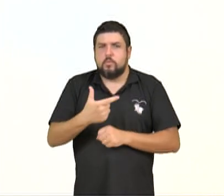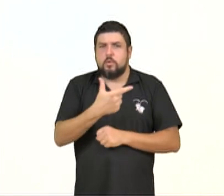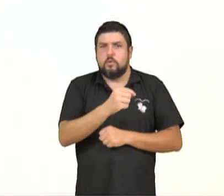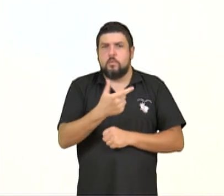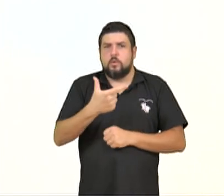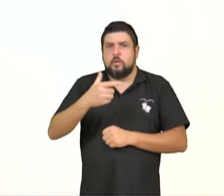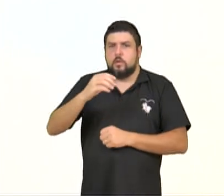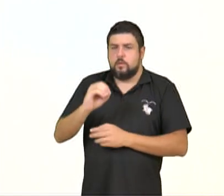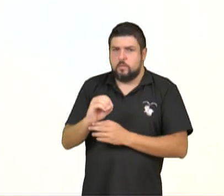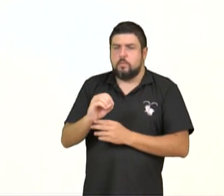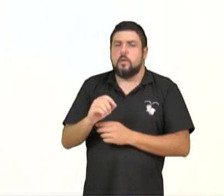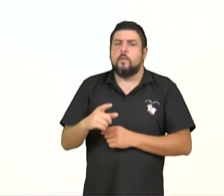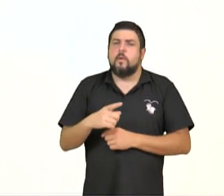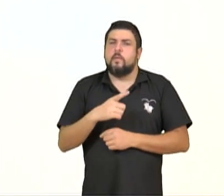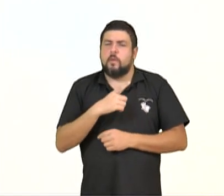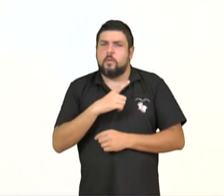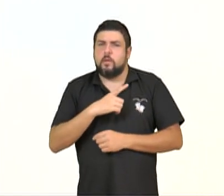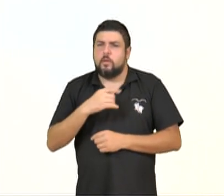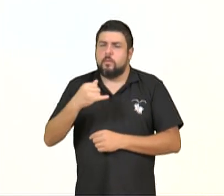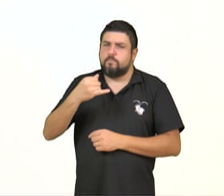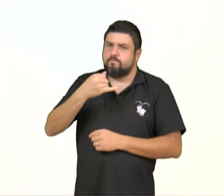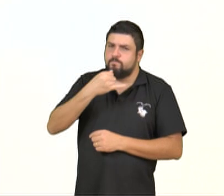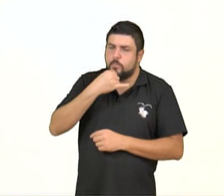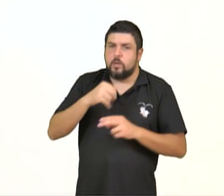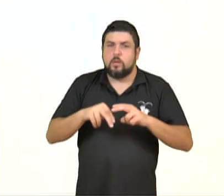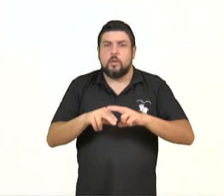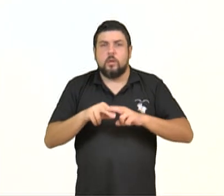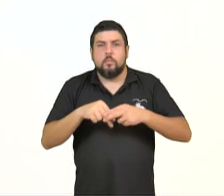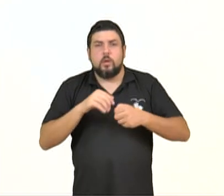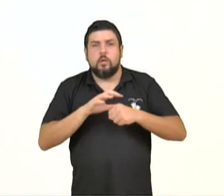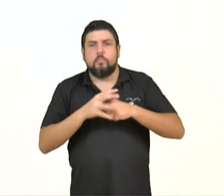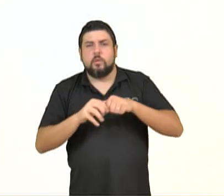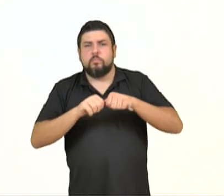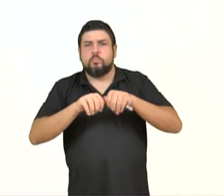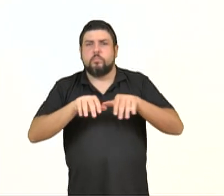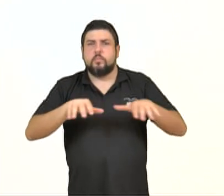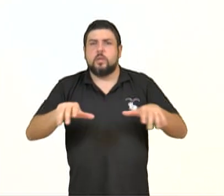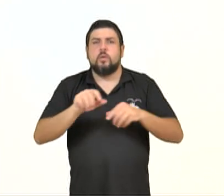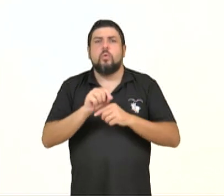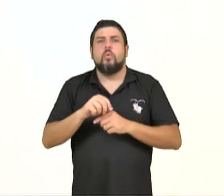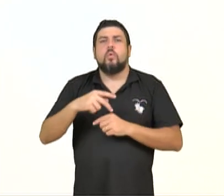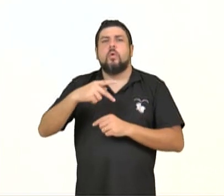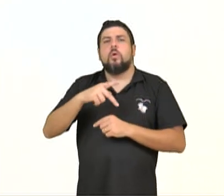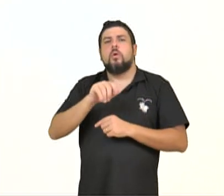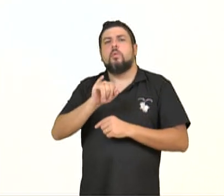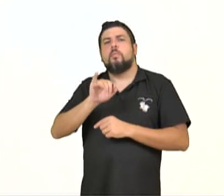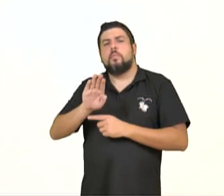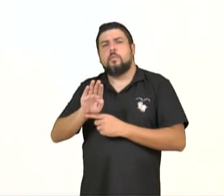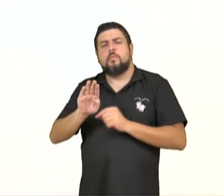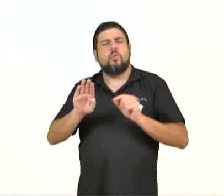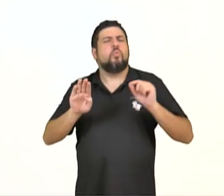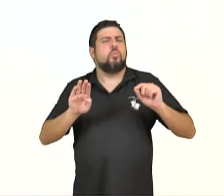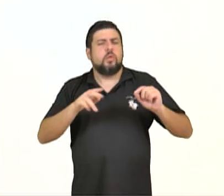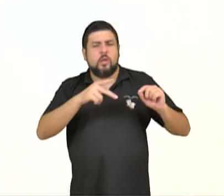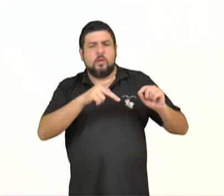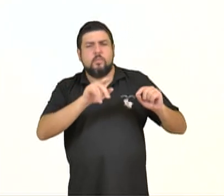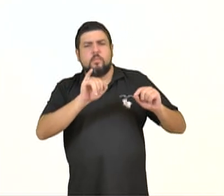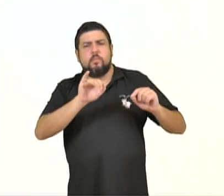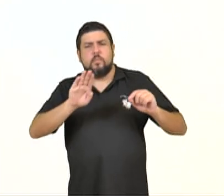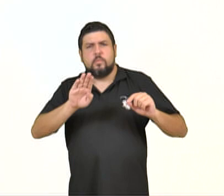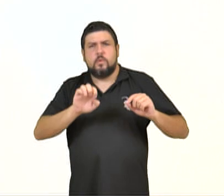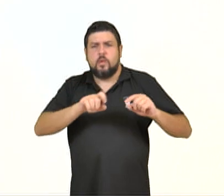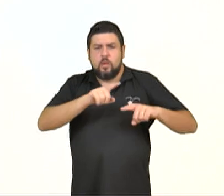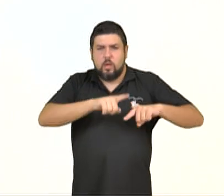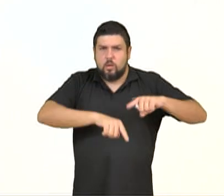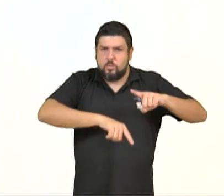ter, infelizmente, em detrimento da pandemia, uma queda de PIB. O que é PIB? PIB é Produto